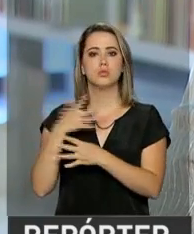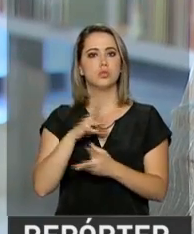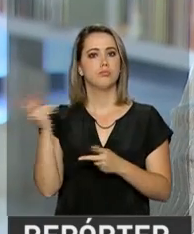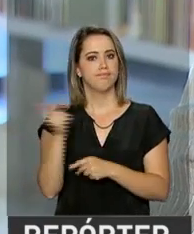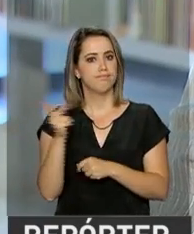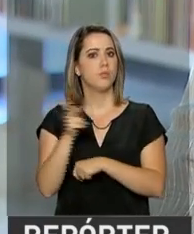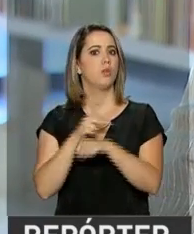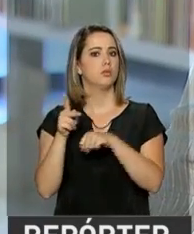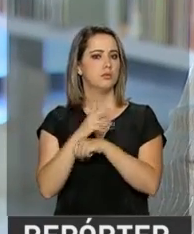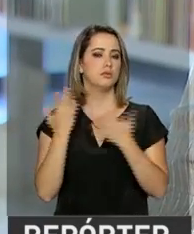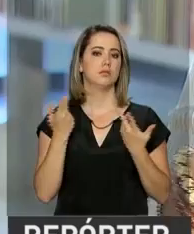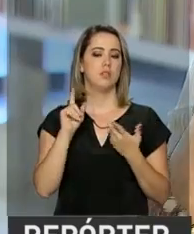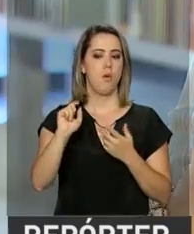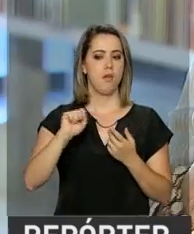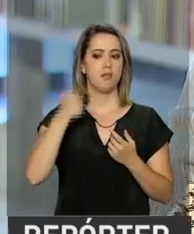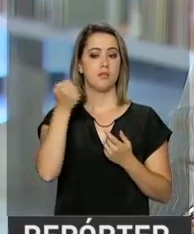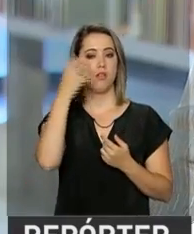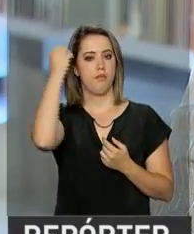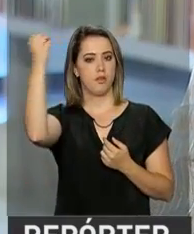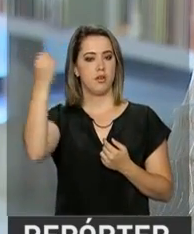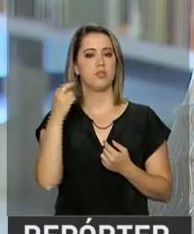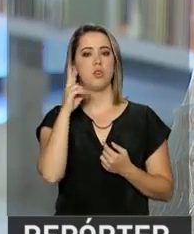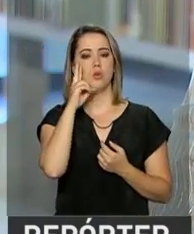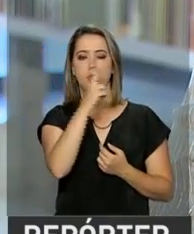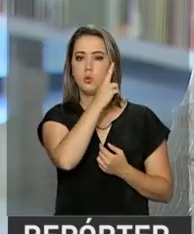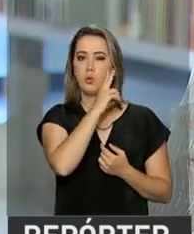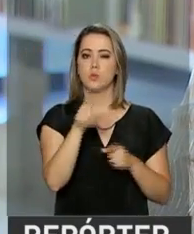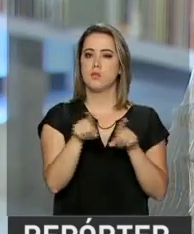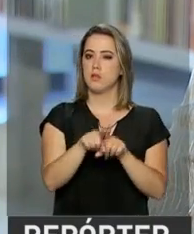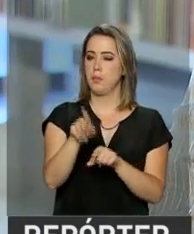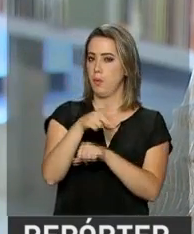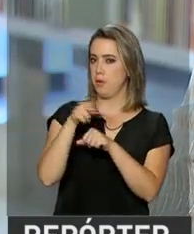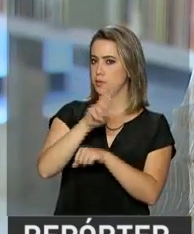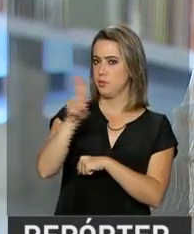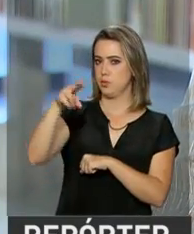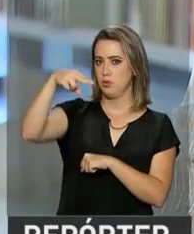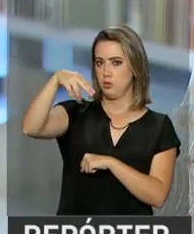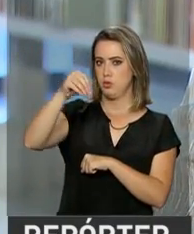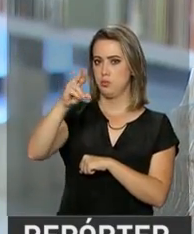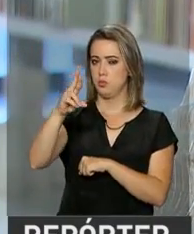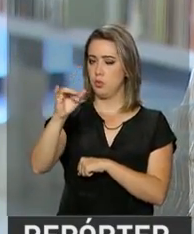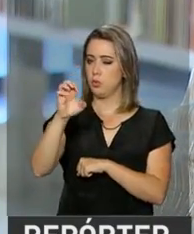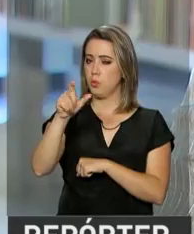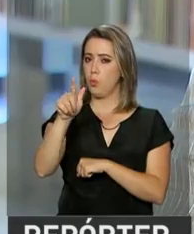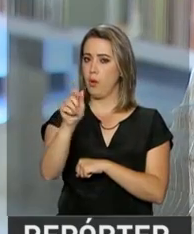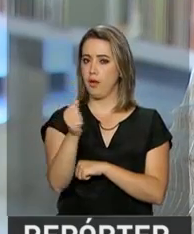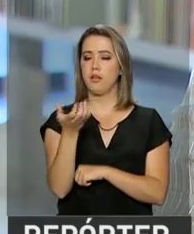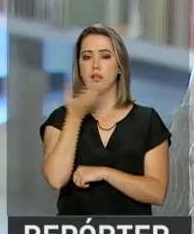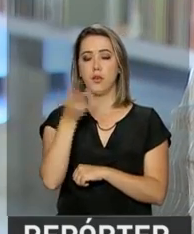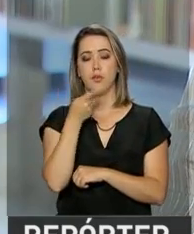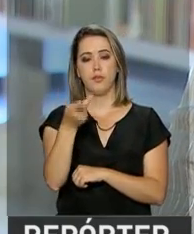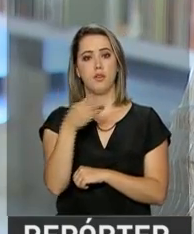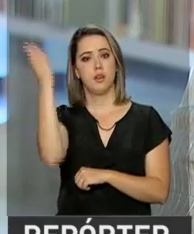multilateral então a sinalização de uma viagem à Rússia de uma viagem à Noruega tem também Esse aspecto de vender uma imagem de um